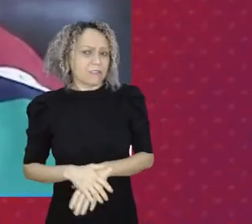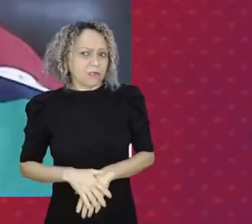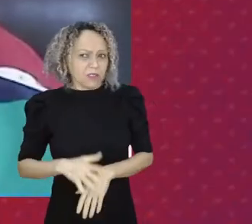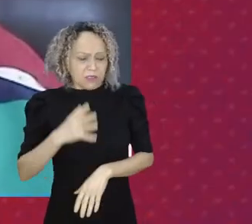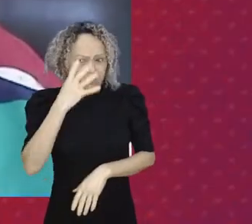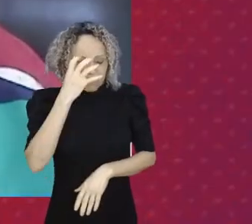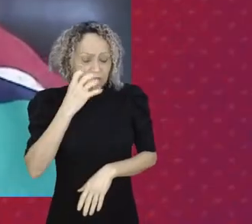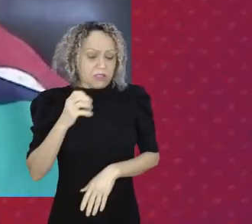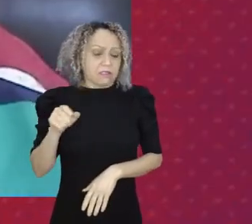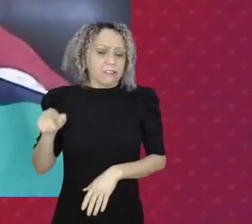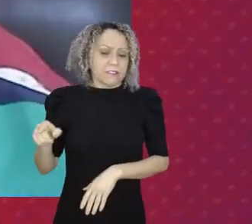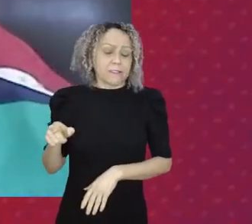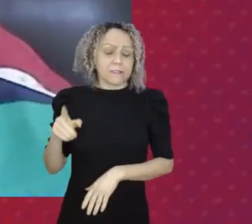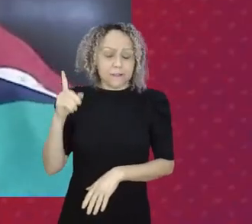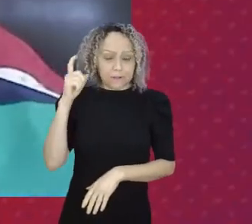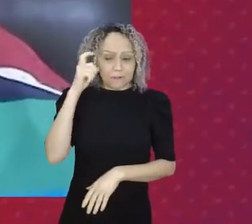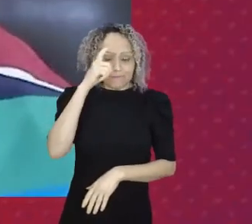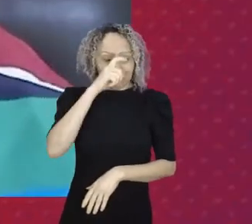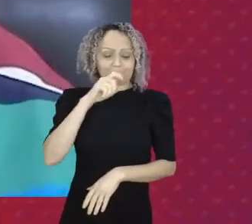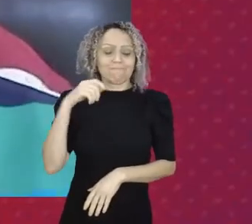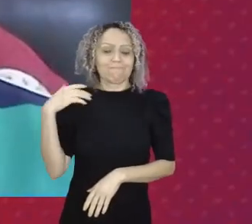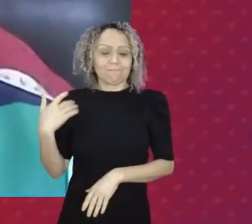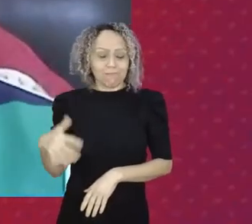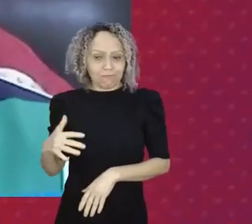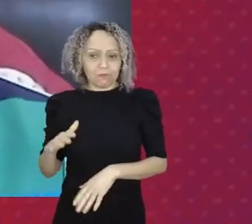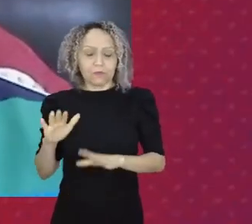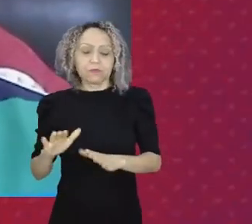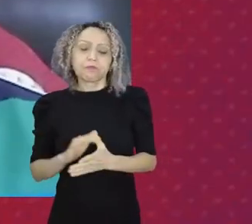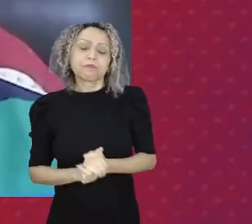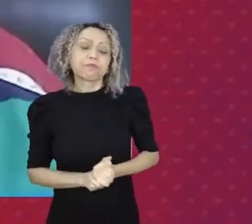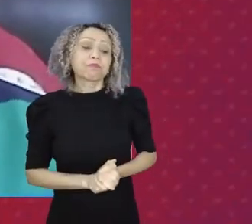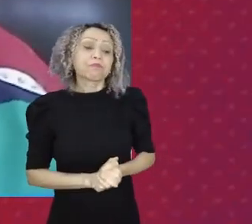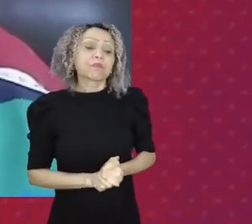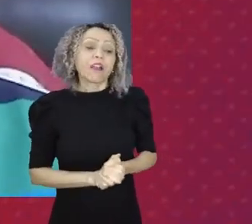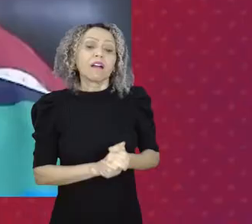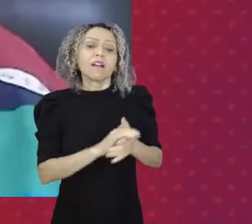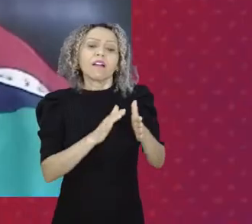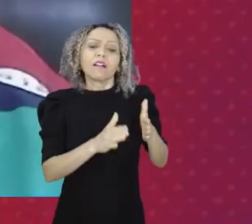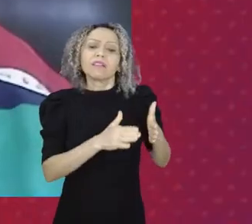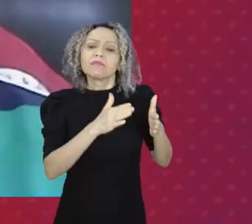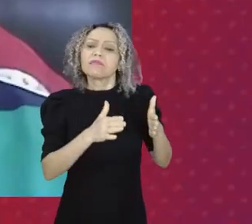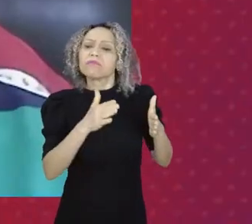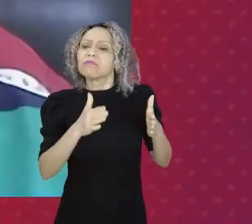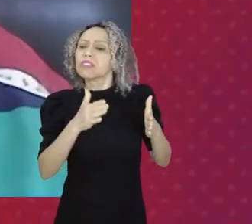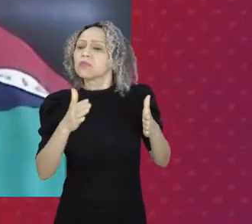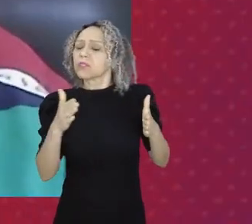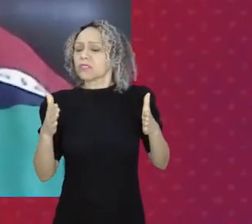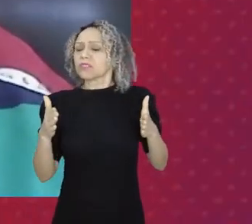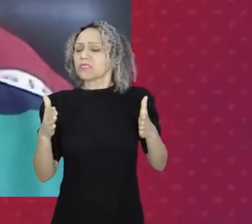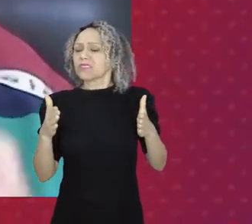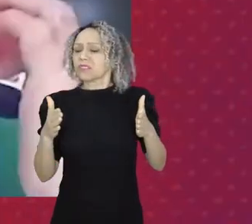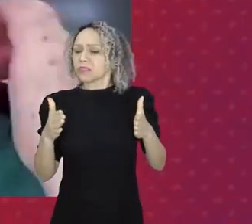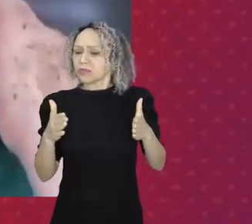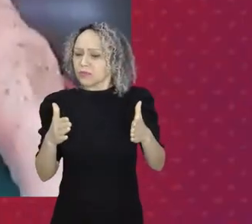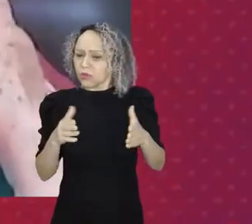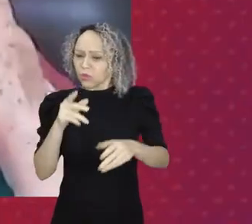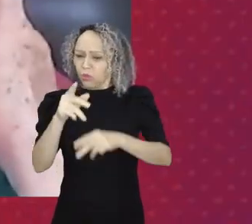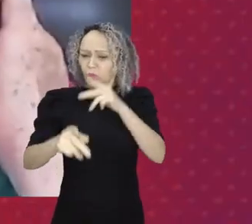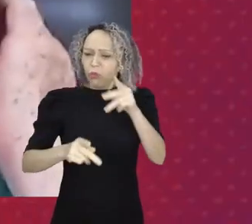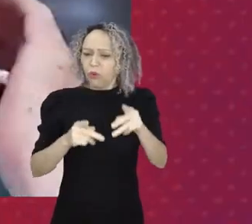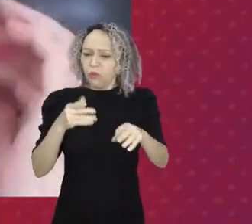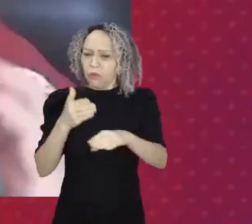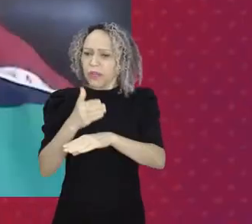esse processo, eu participei muito da área popular. Eu tenho uma